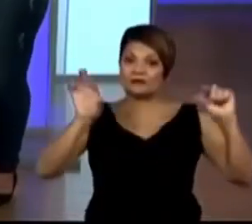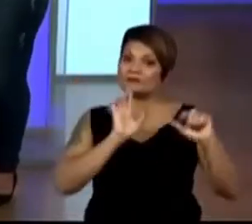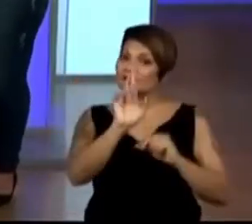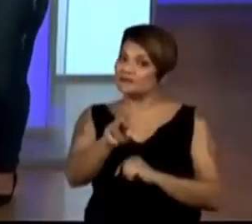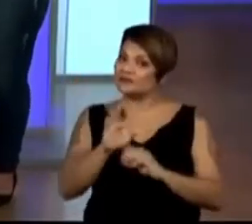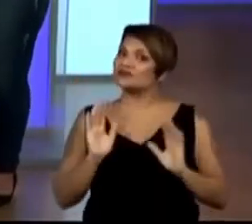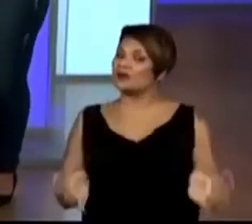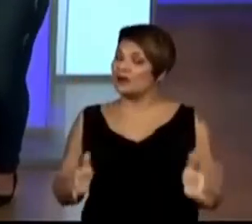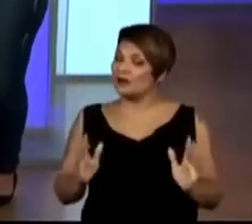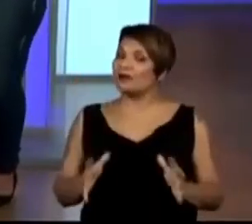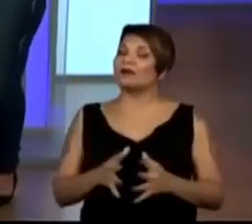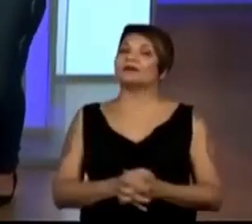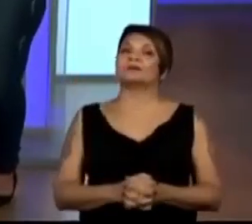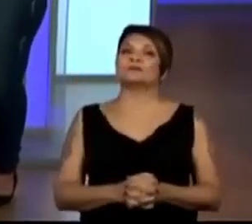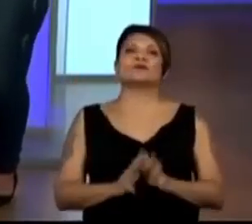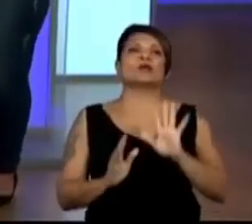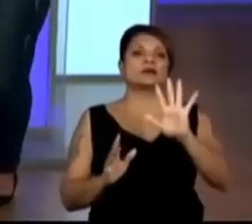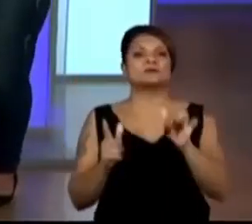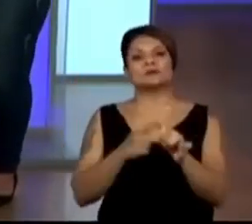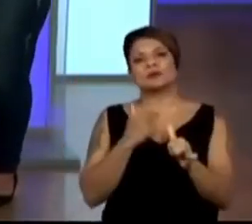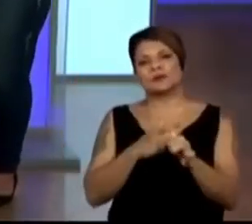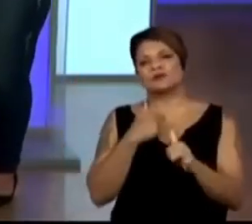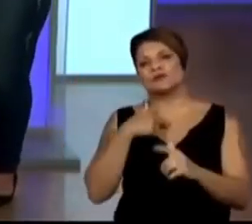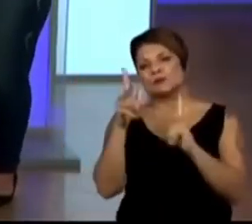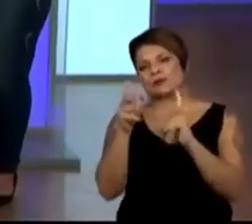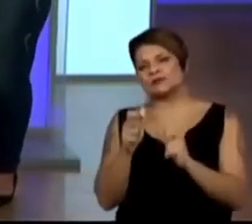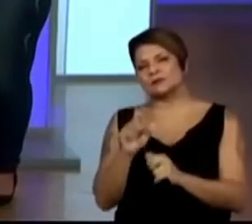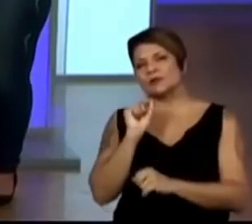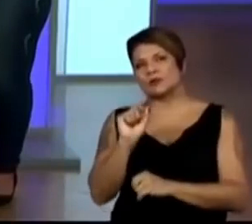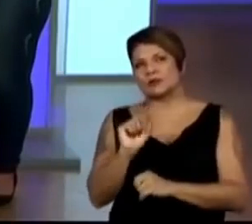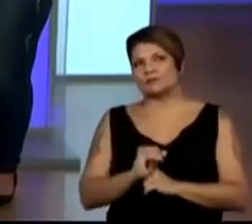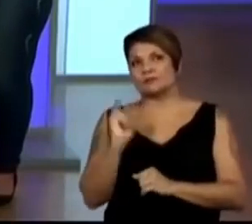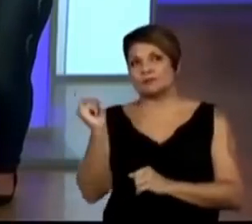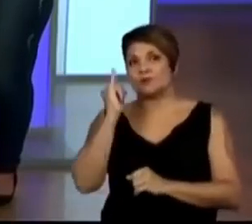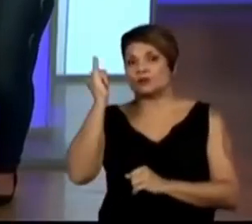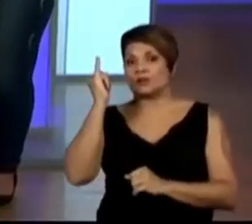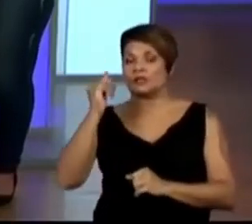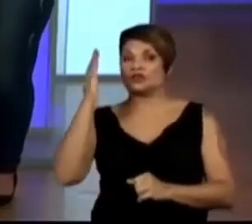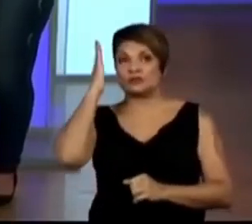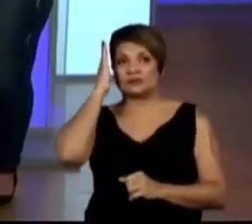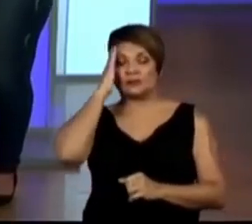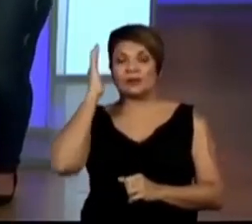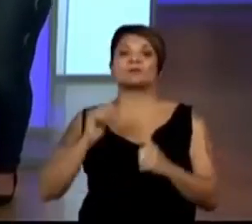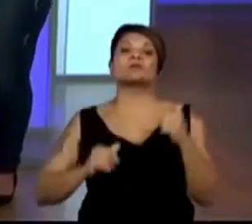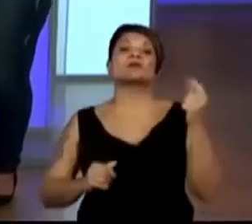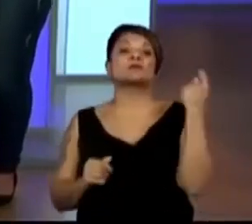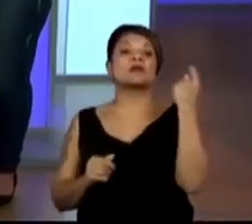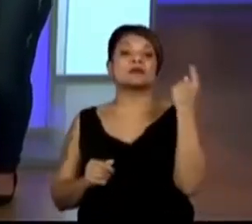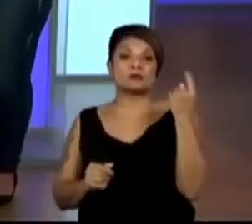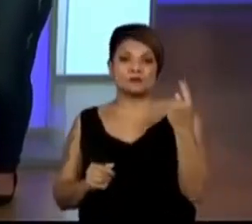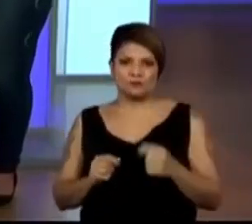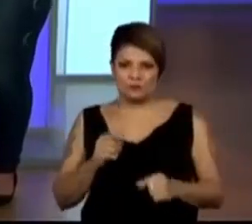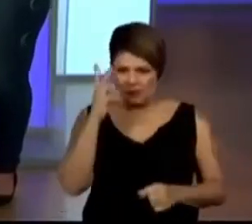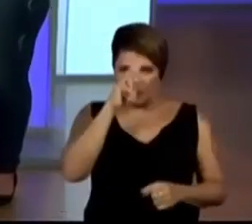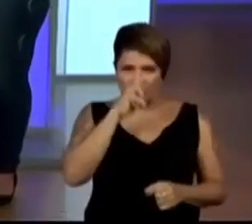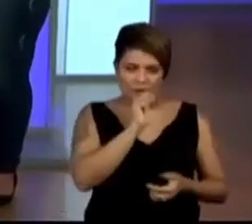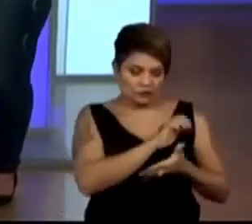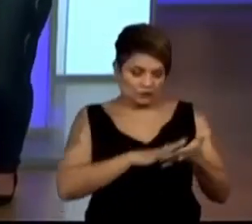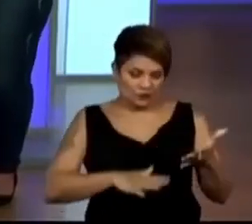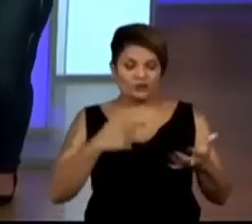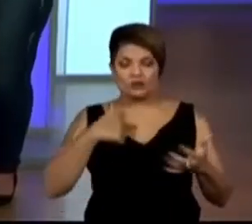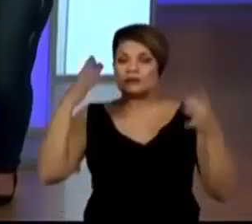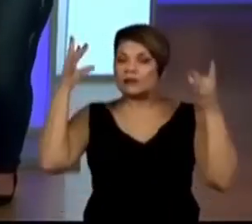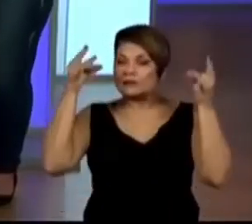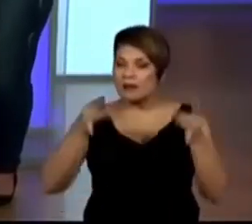resultado, já estão. Então, mas primeiro a gente tem que perceber o seguinte, o que é importante eu saber primeiro? Vamos lá. Lembra que toda primeira atividade a professora sai explicando